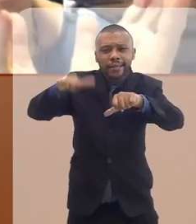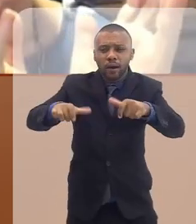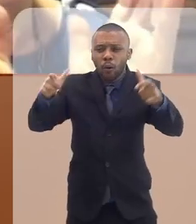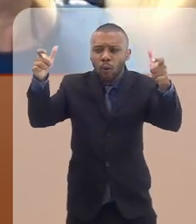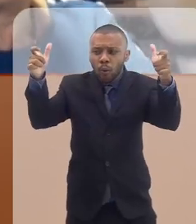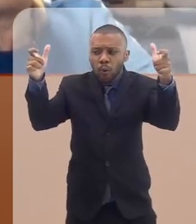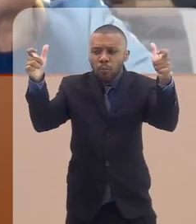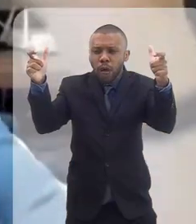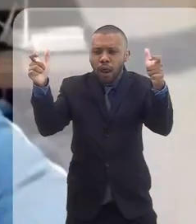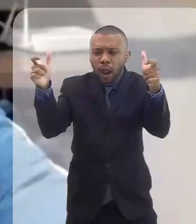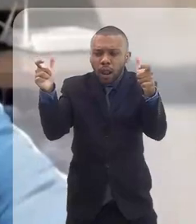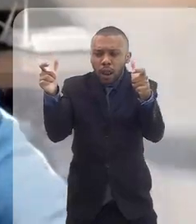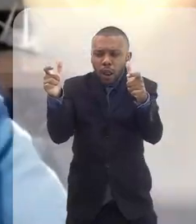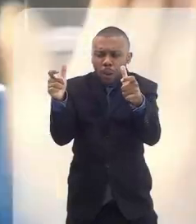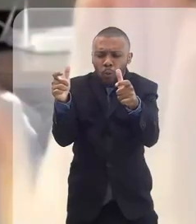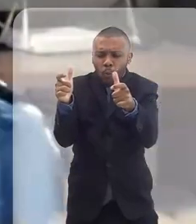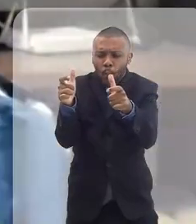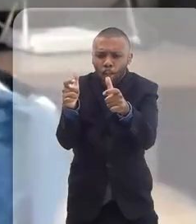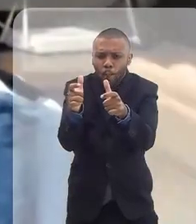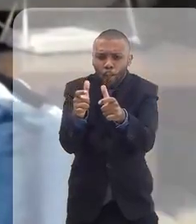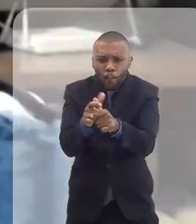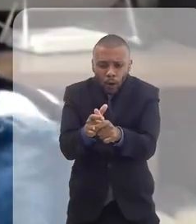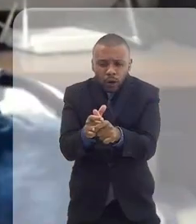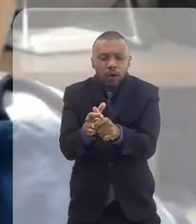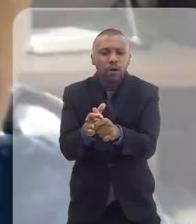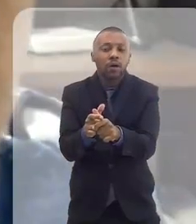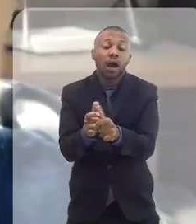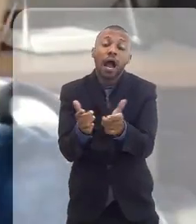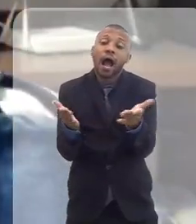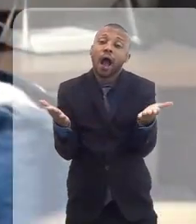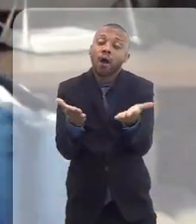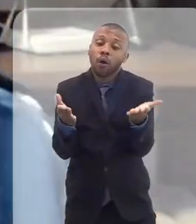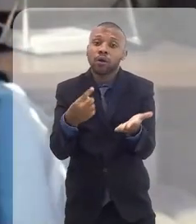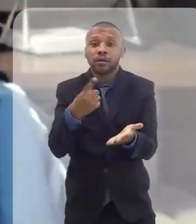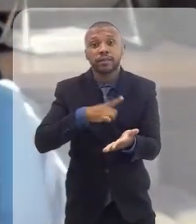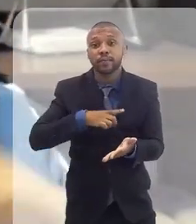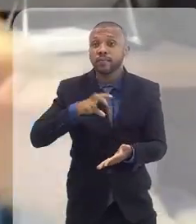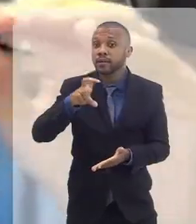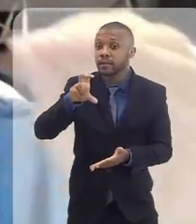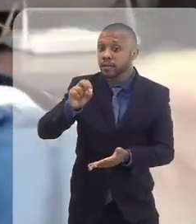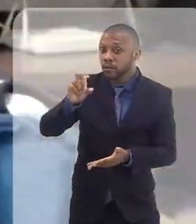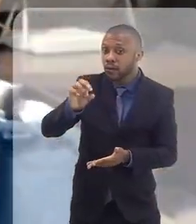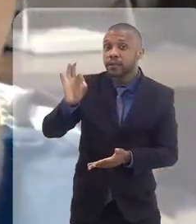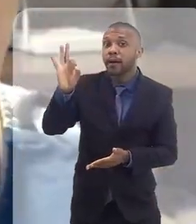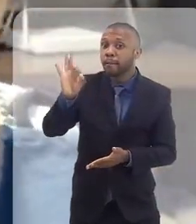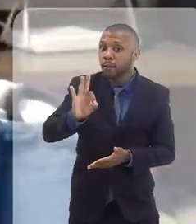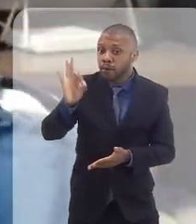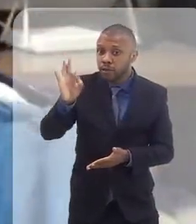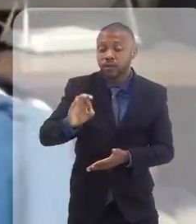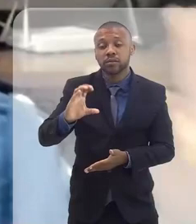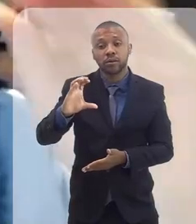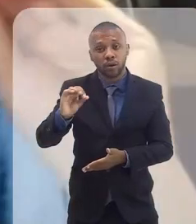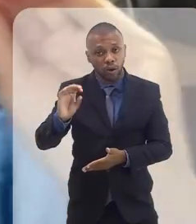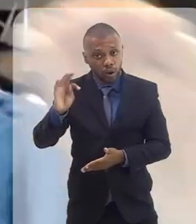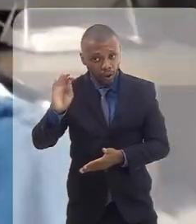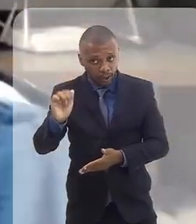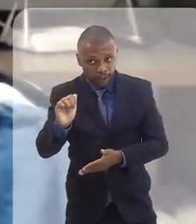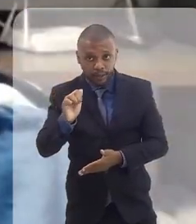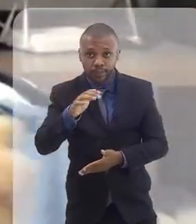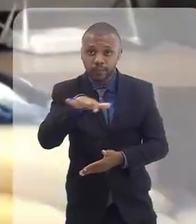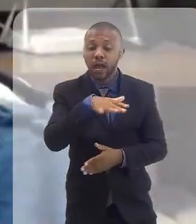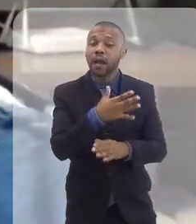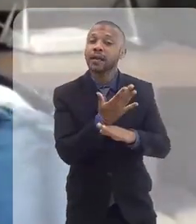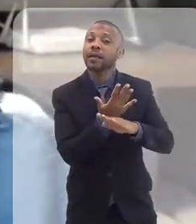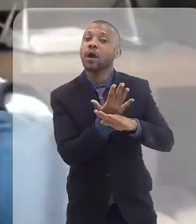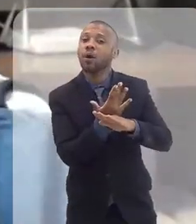funil, porque poucos, agora nós temos 50% de cotas